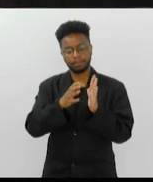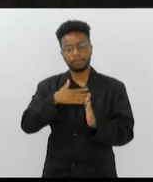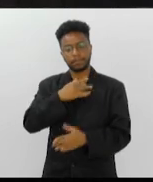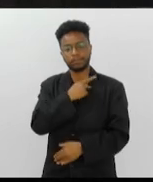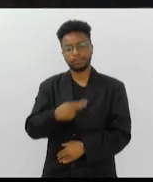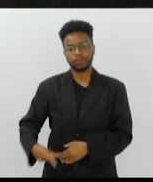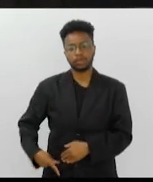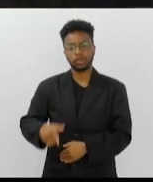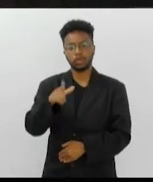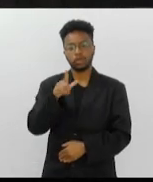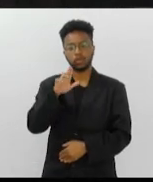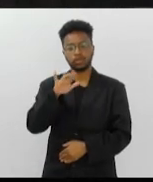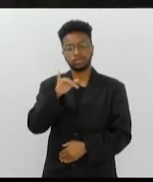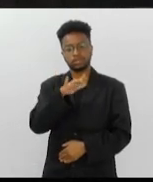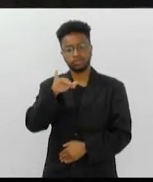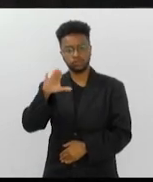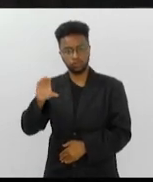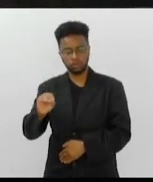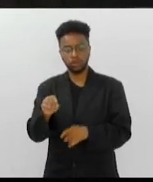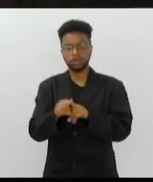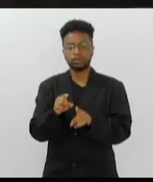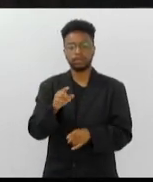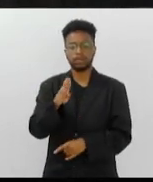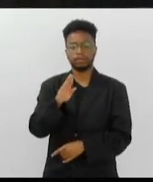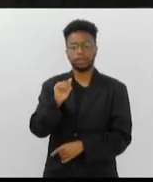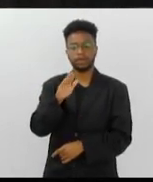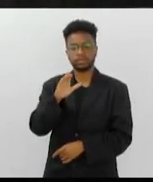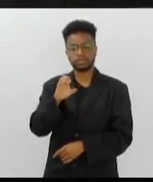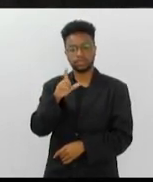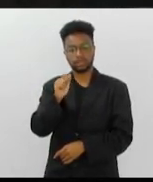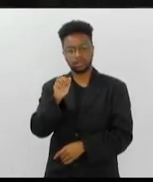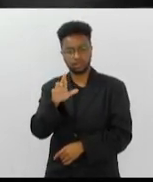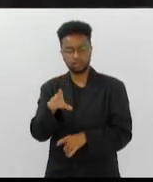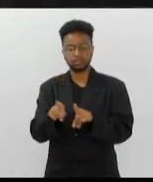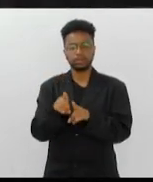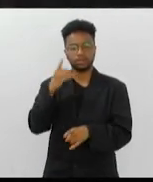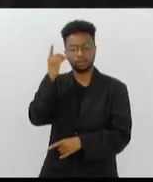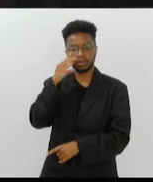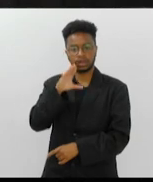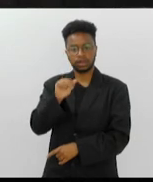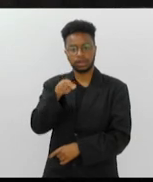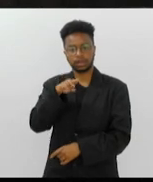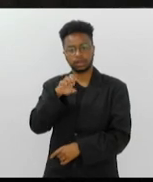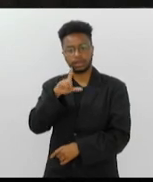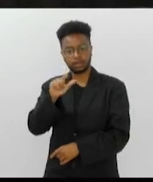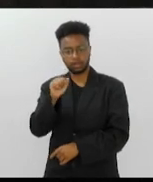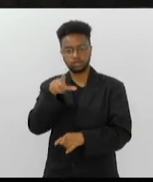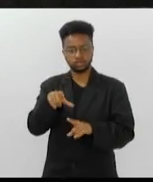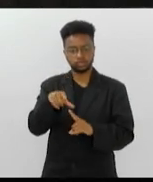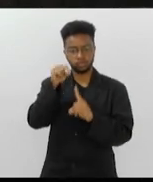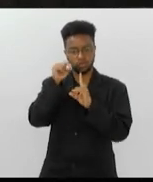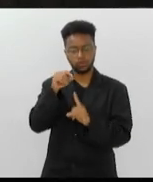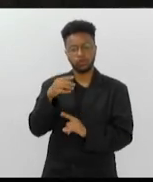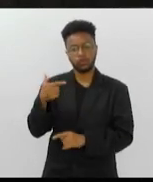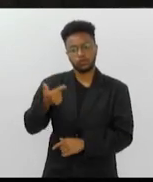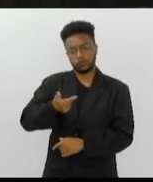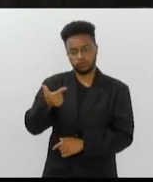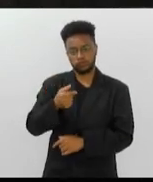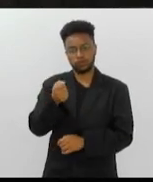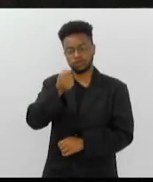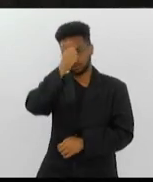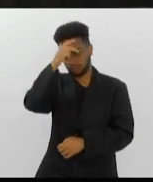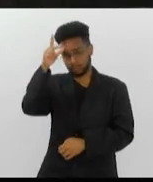doutor Luizinho, presidente Bacelar, deputado Canela, do União Brasil, que indicaram o vice para a nossa chapa lá em